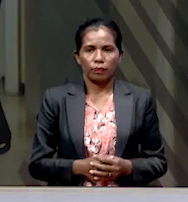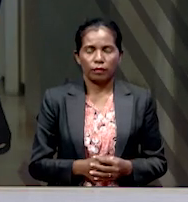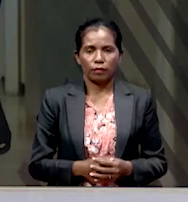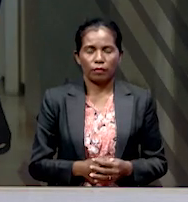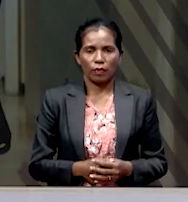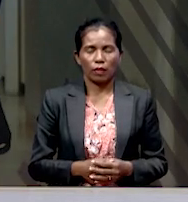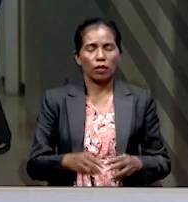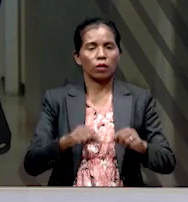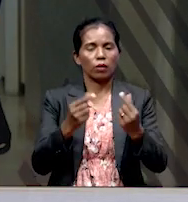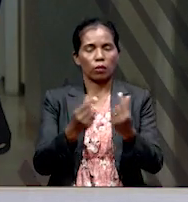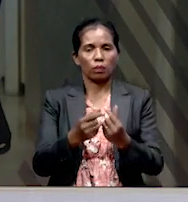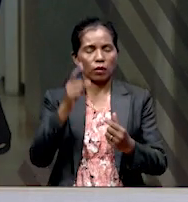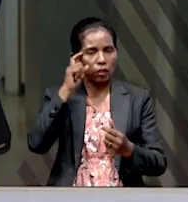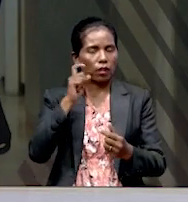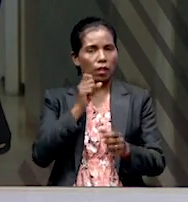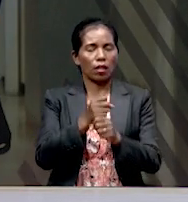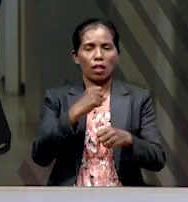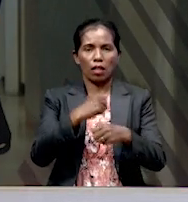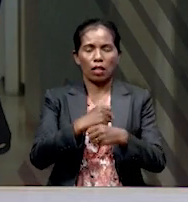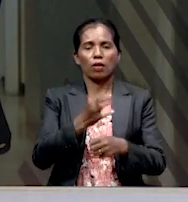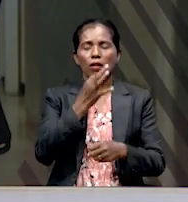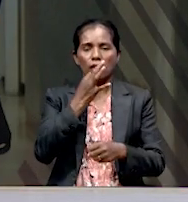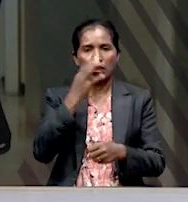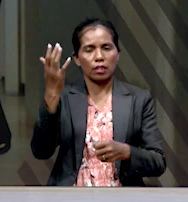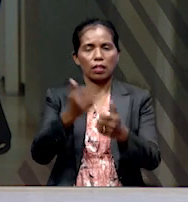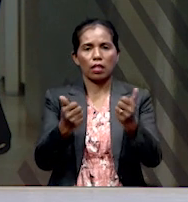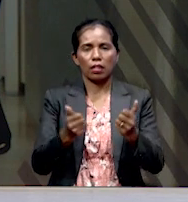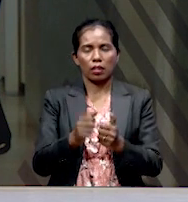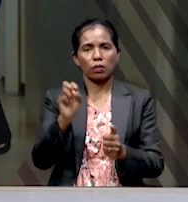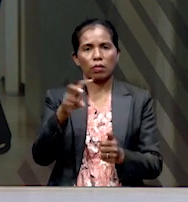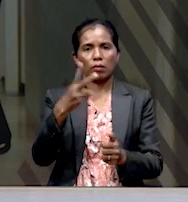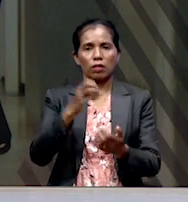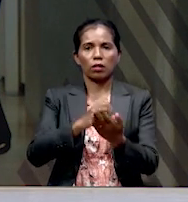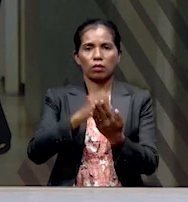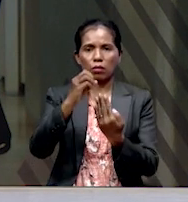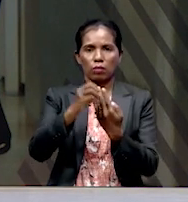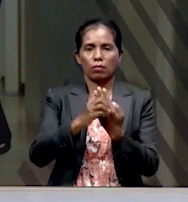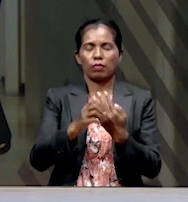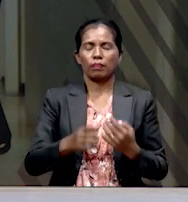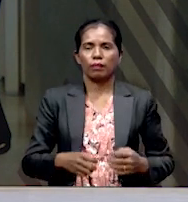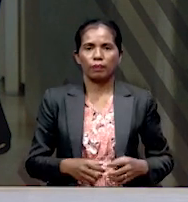Movimento Brigada Xanana lança Ihan Sorghum e Aldeia 12 de outubro.